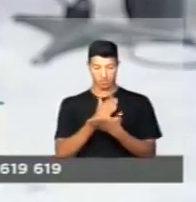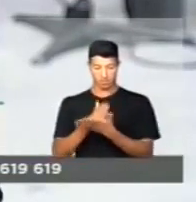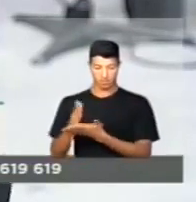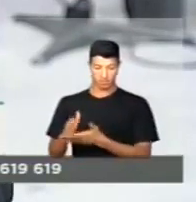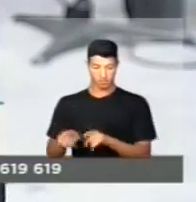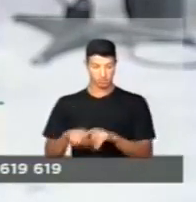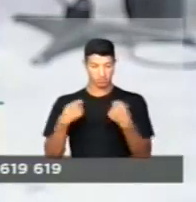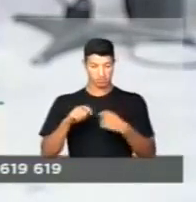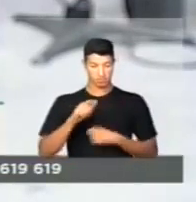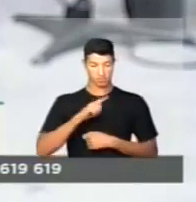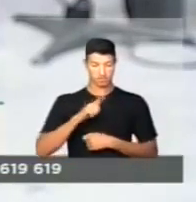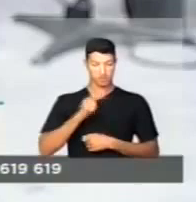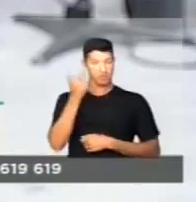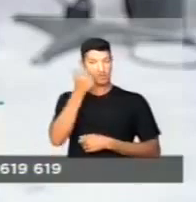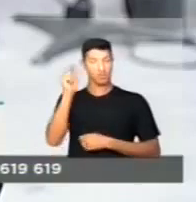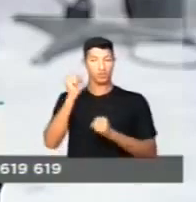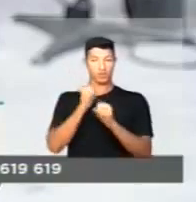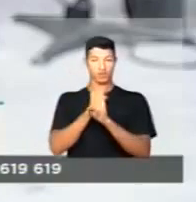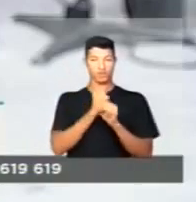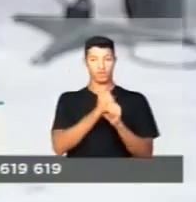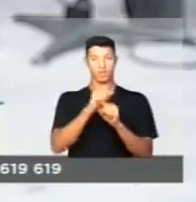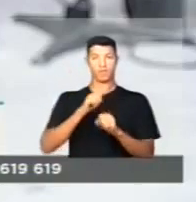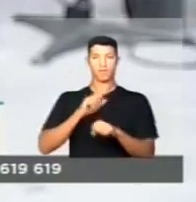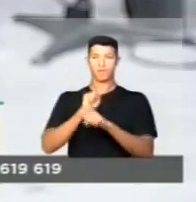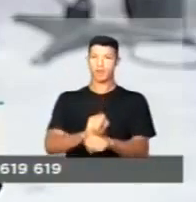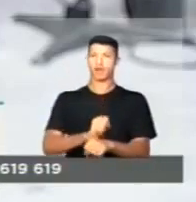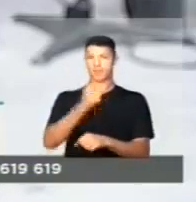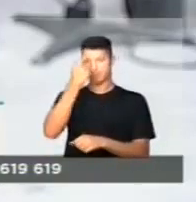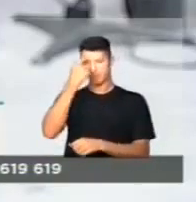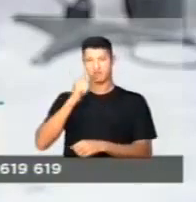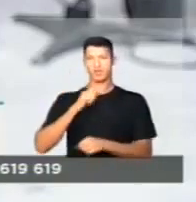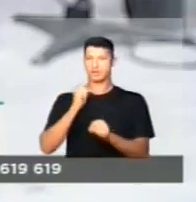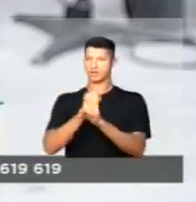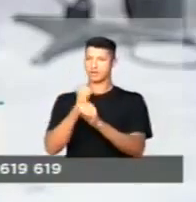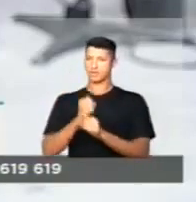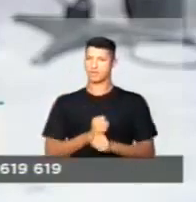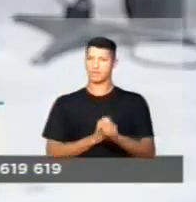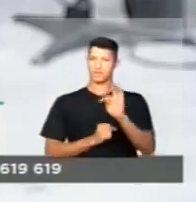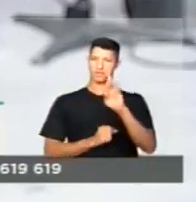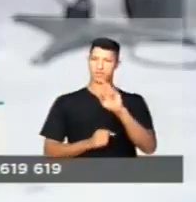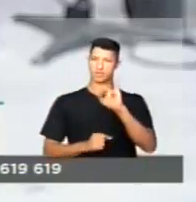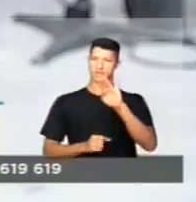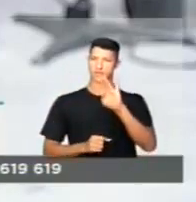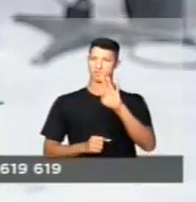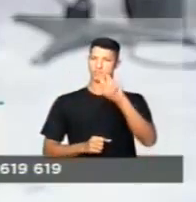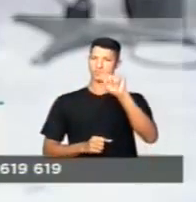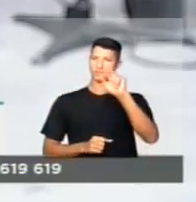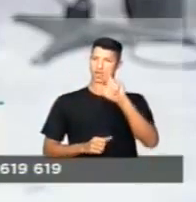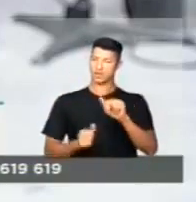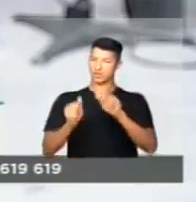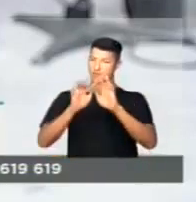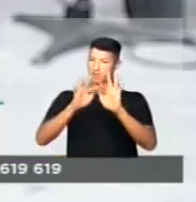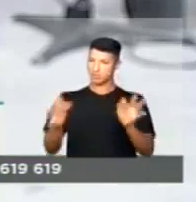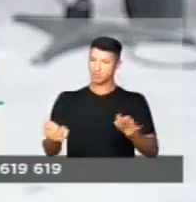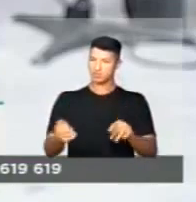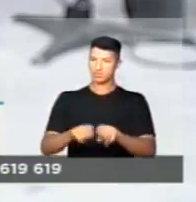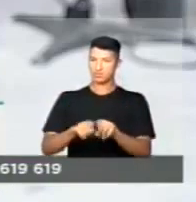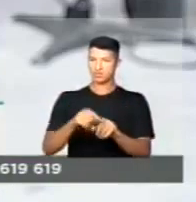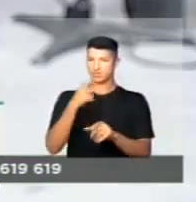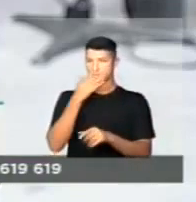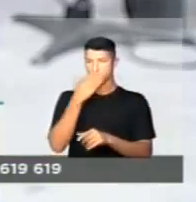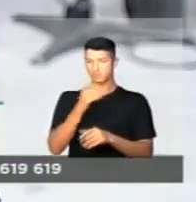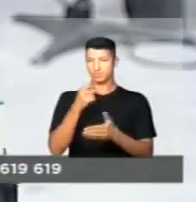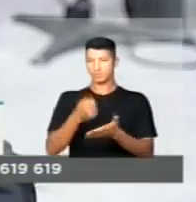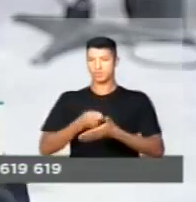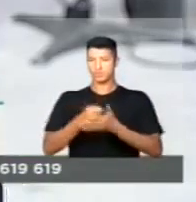modelo, precisamos ter uma reforma, parar para pensar, ter uma reforma tributária para que a gente possa realmente simplificar a forma de